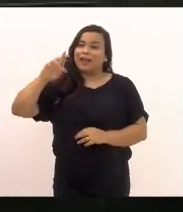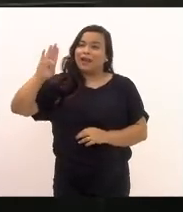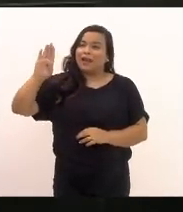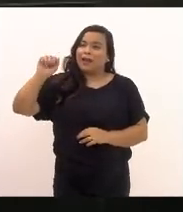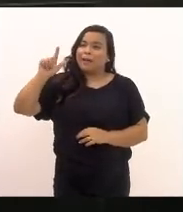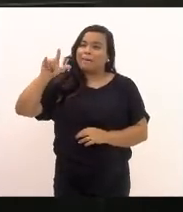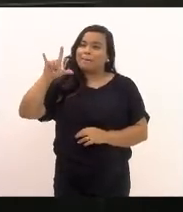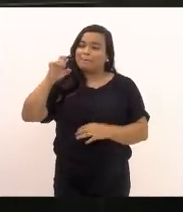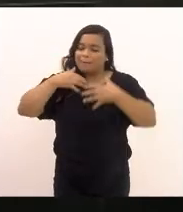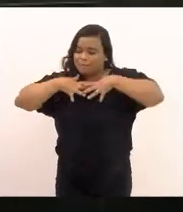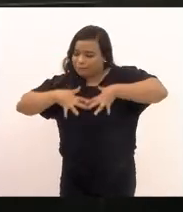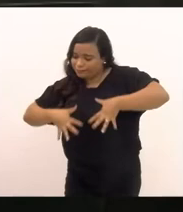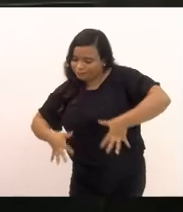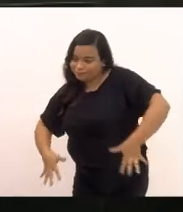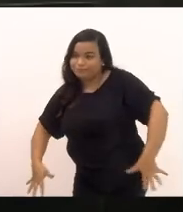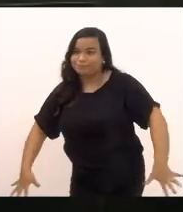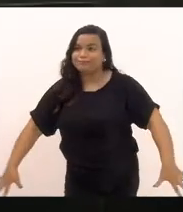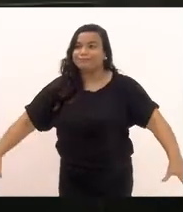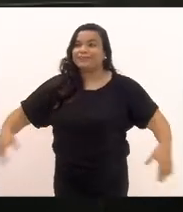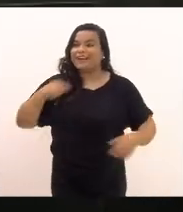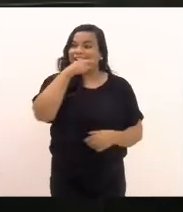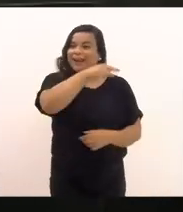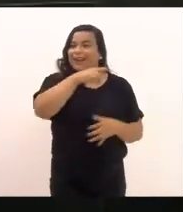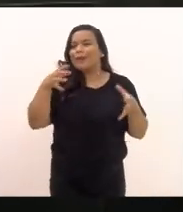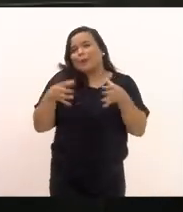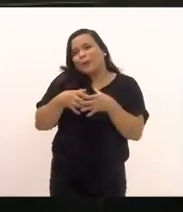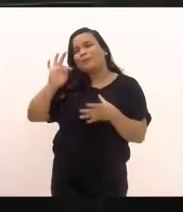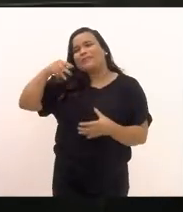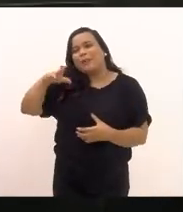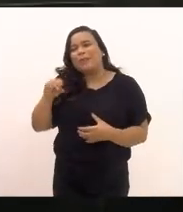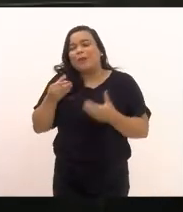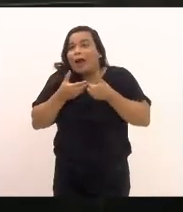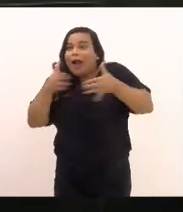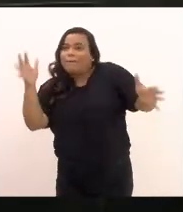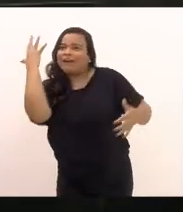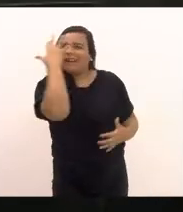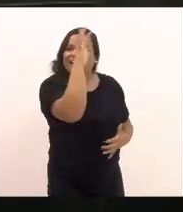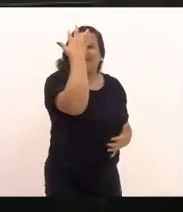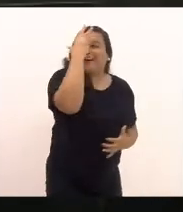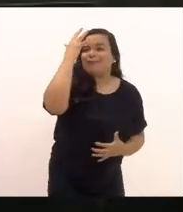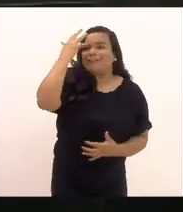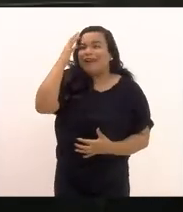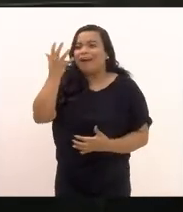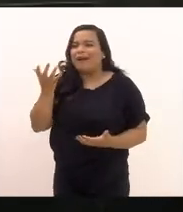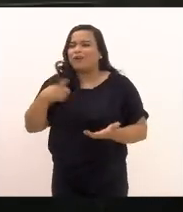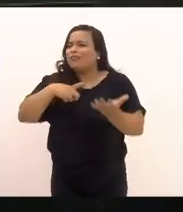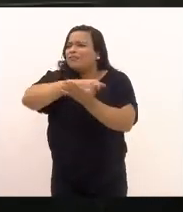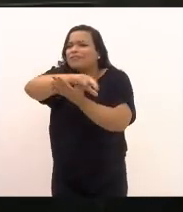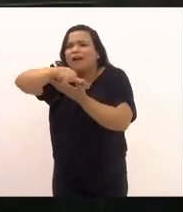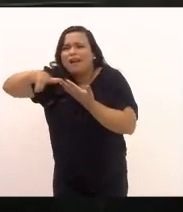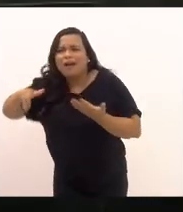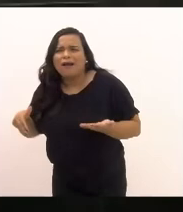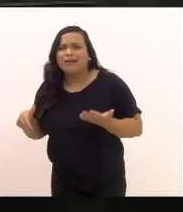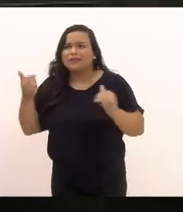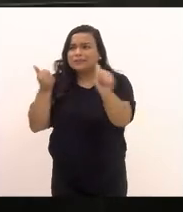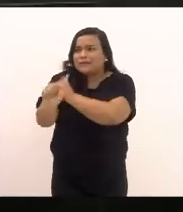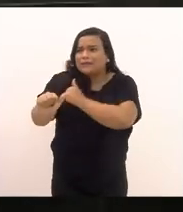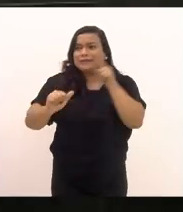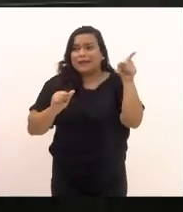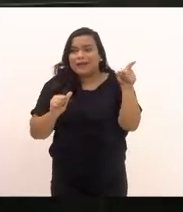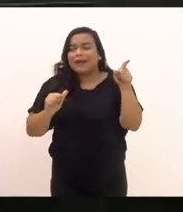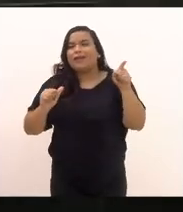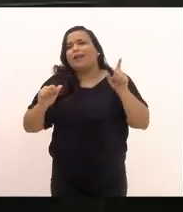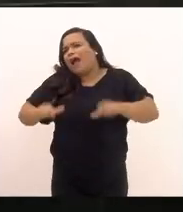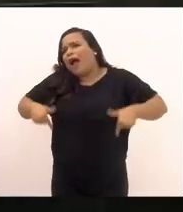na abertura do carnaval no Clube Tamoio, competições esportivas memoráveis, atos políticos, os mais marcantes